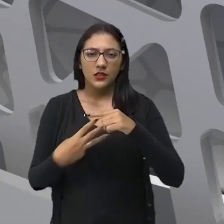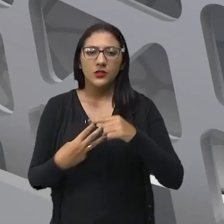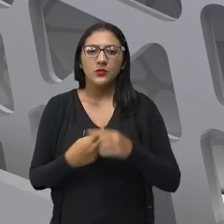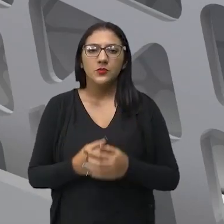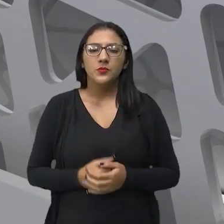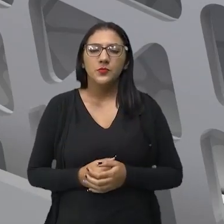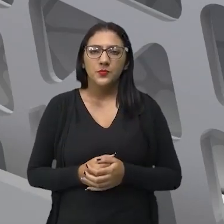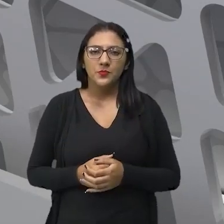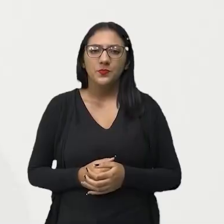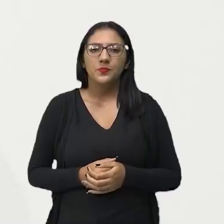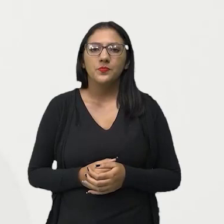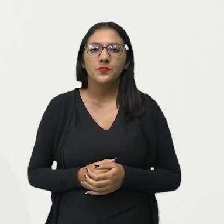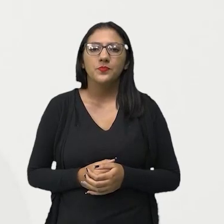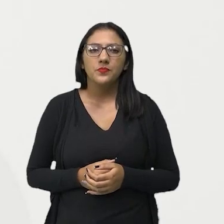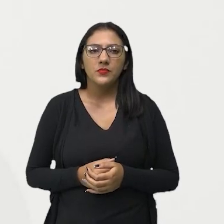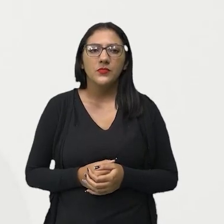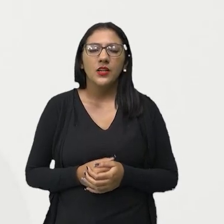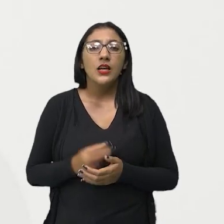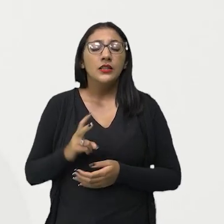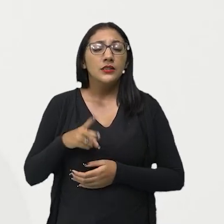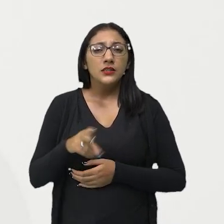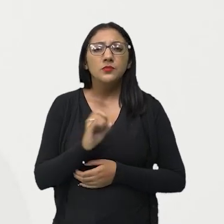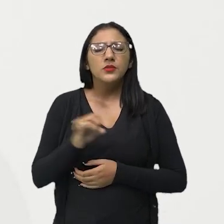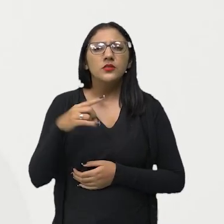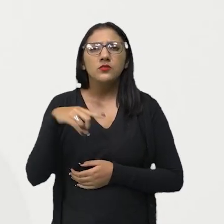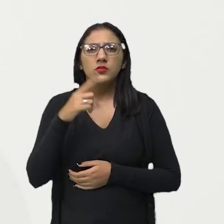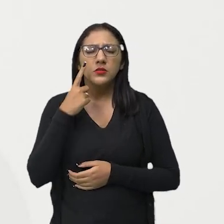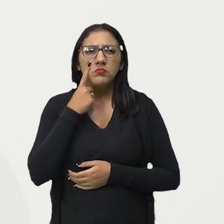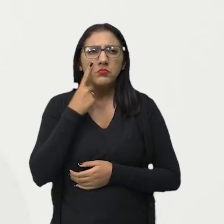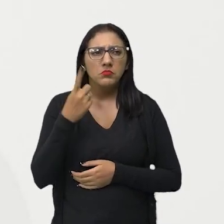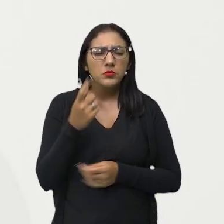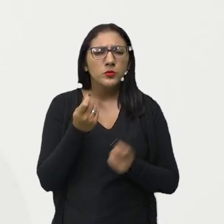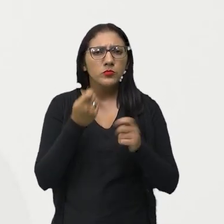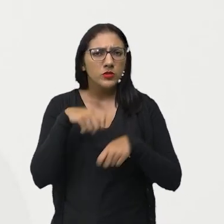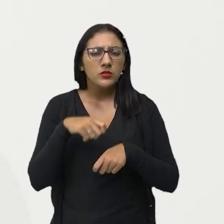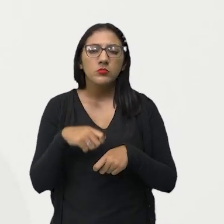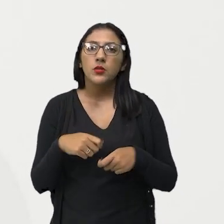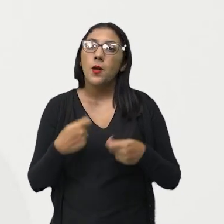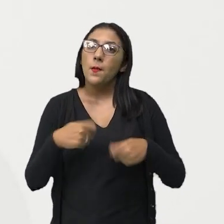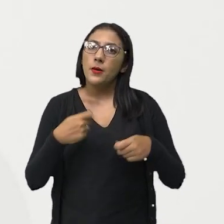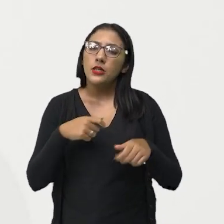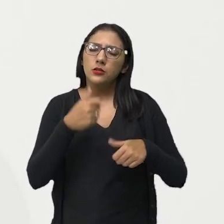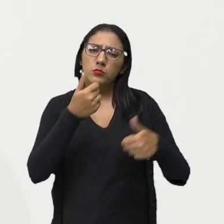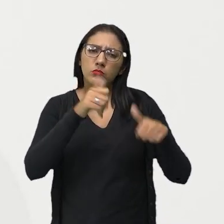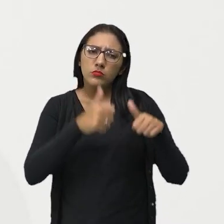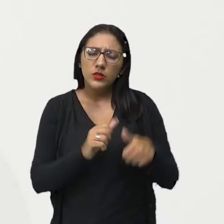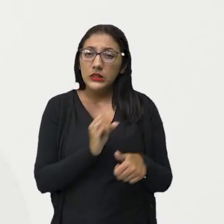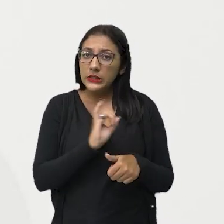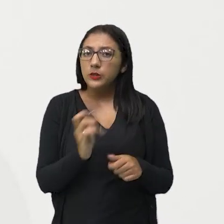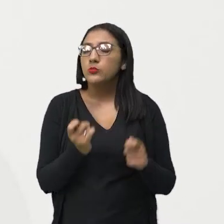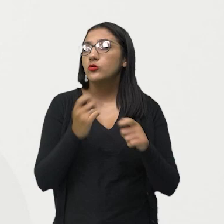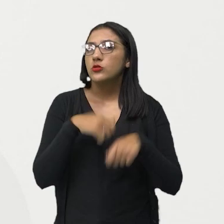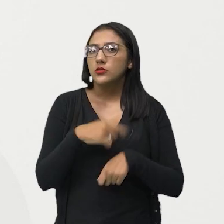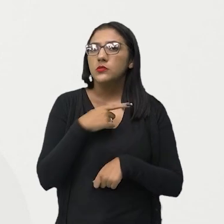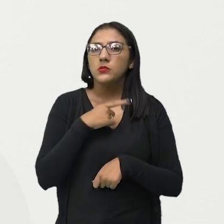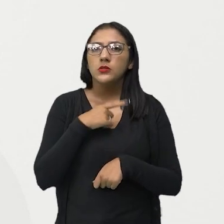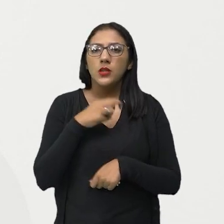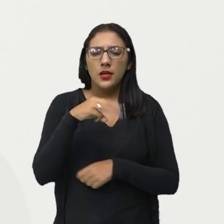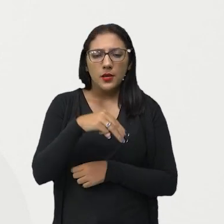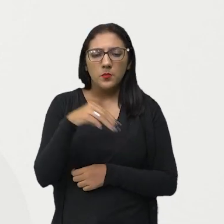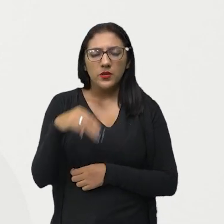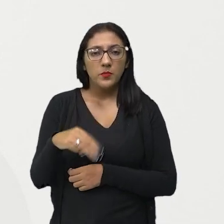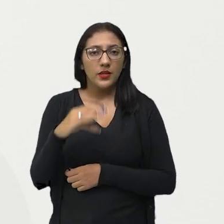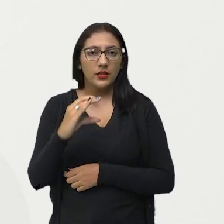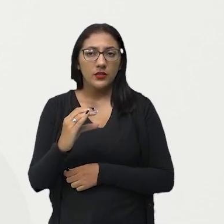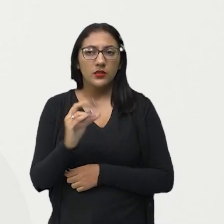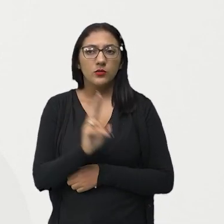tá bom? Então, sempre que possível, tá? Verifique, tá? O